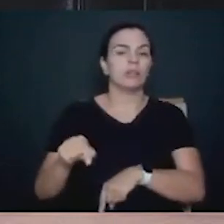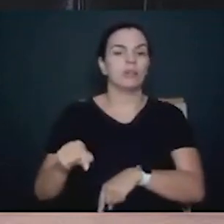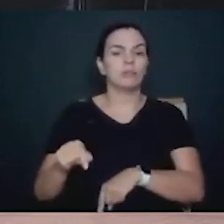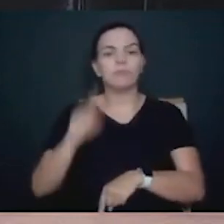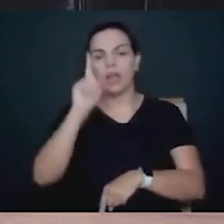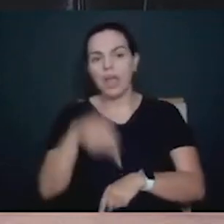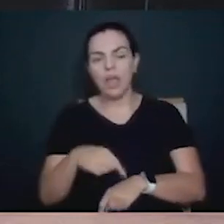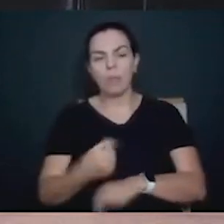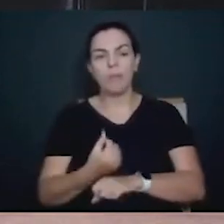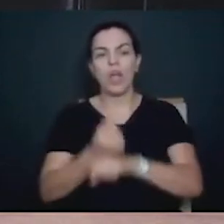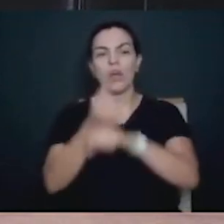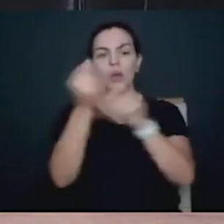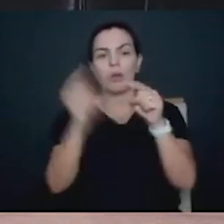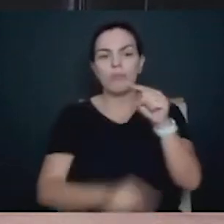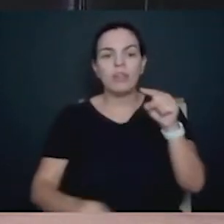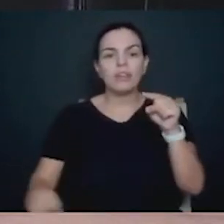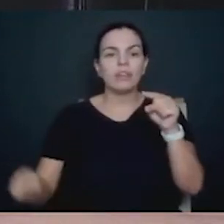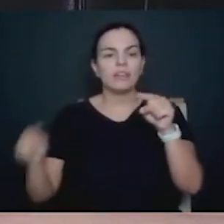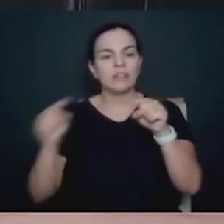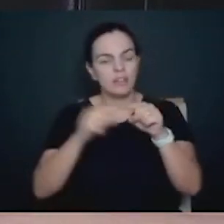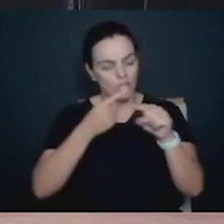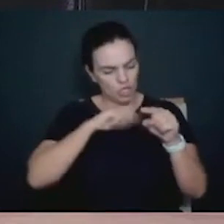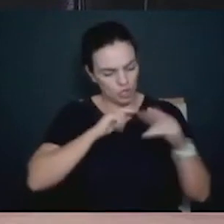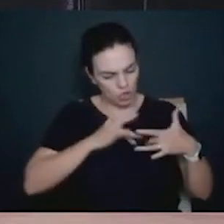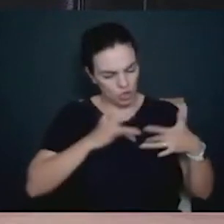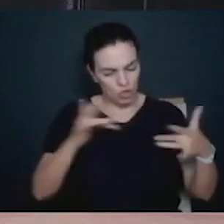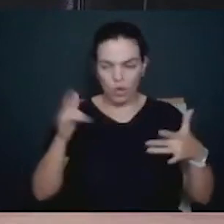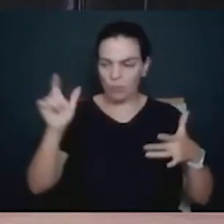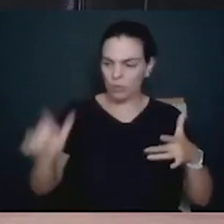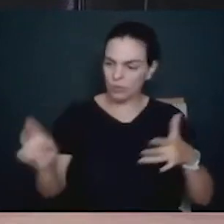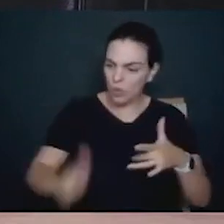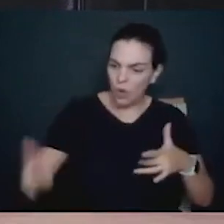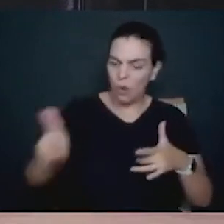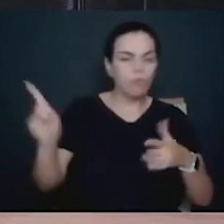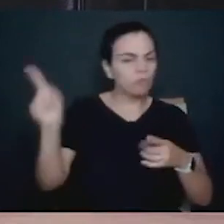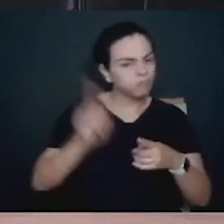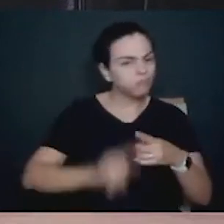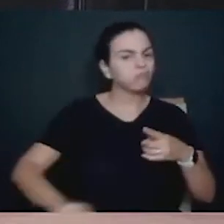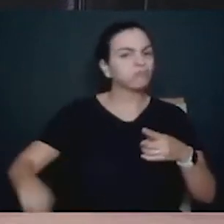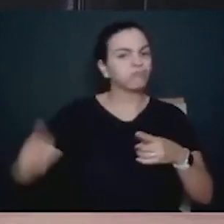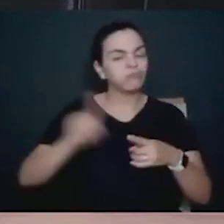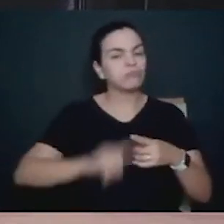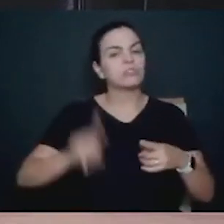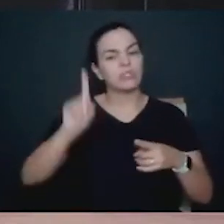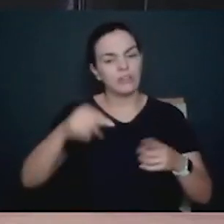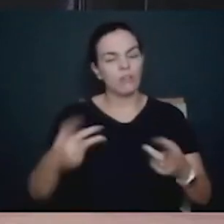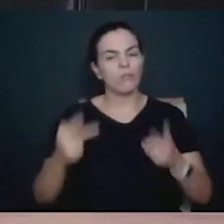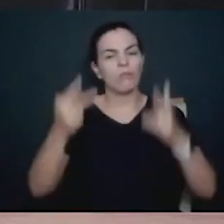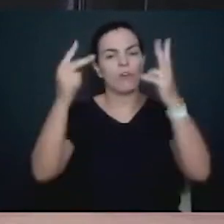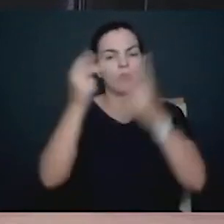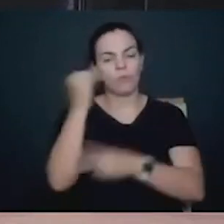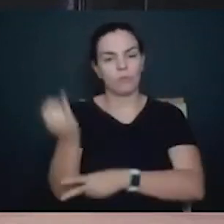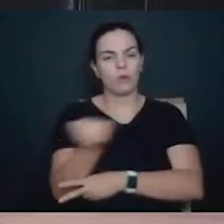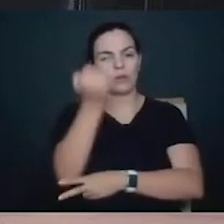sustentável. Isso vai manter uma prática que a própria cidade de Curitiba já tem enfatizado e tem valorizado muito nas nossas ações aqui na Câmara